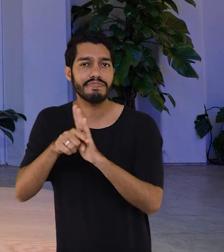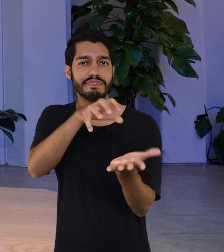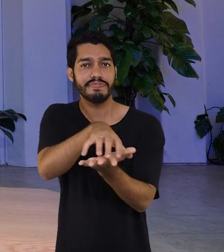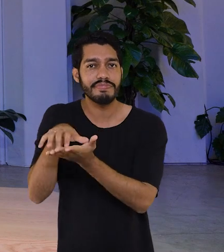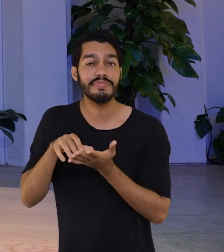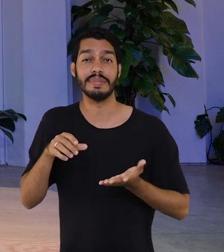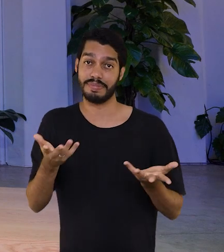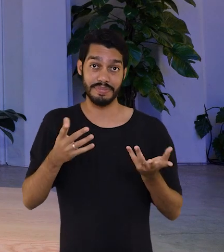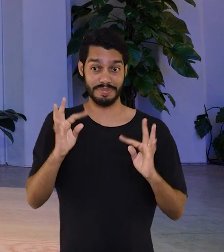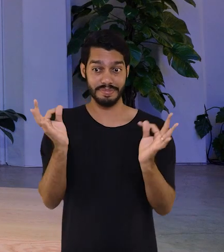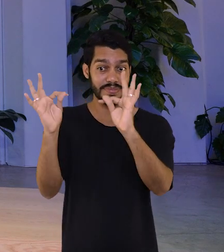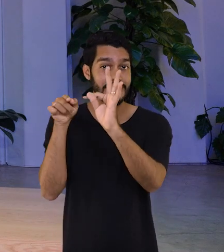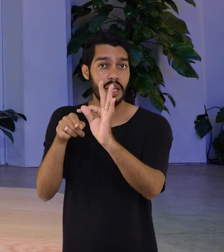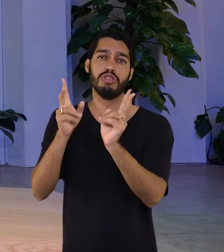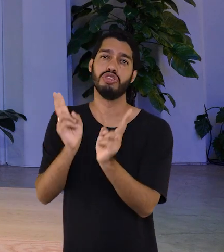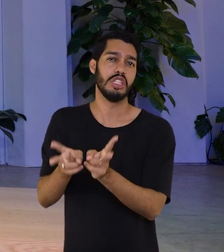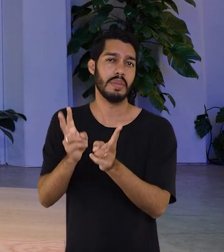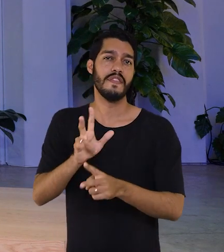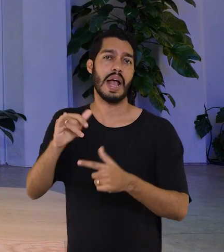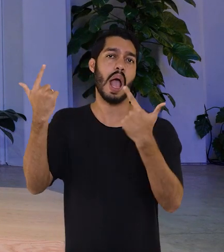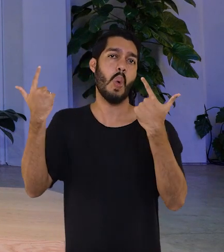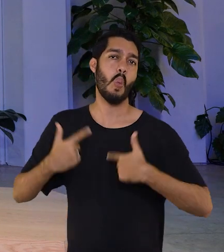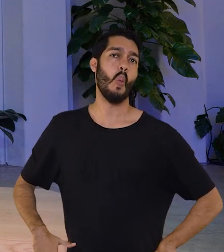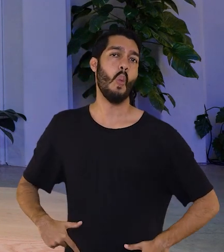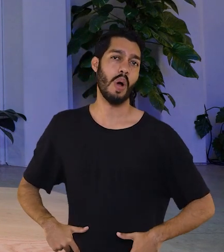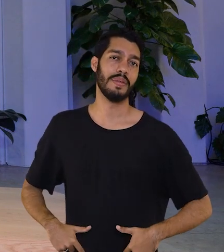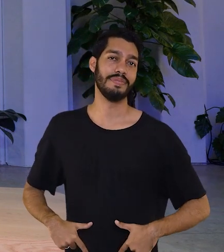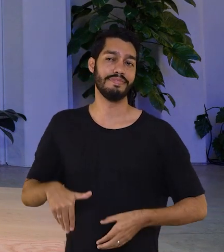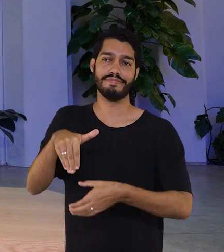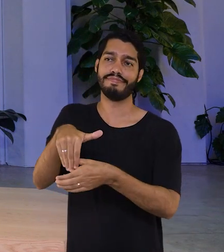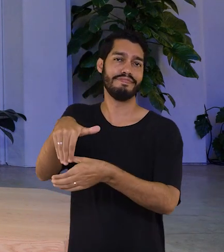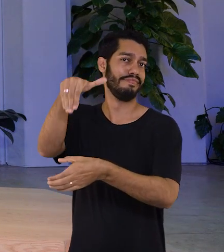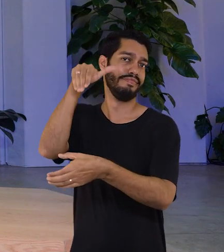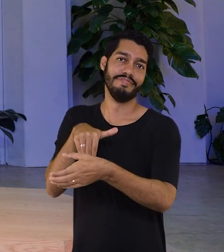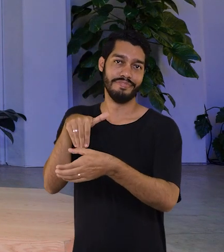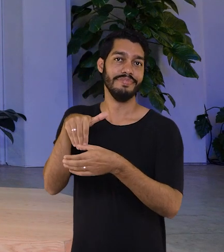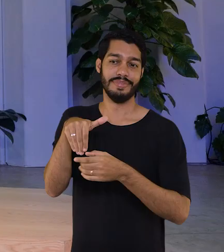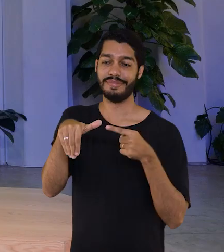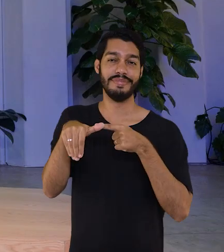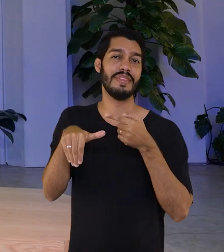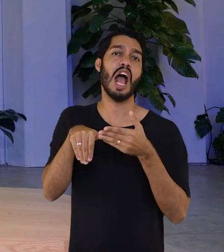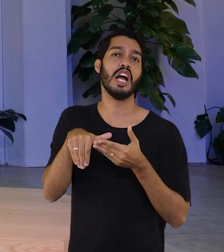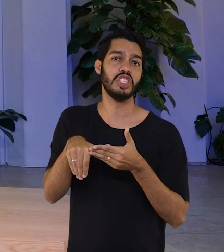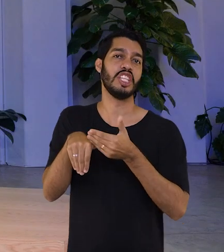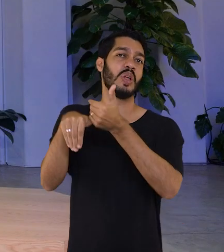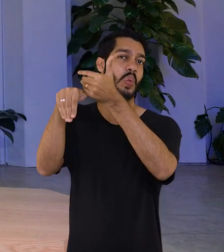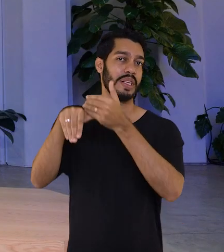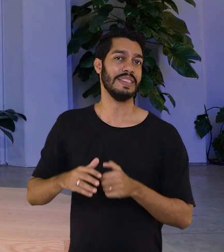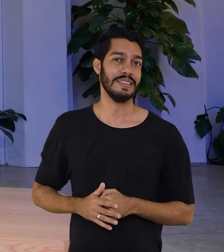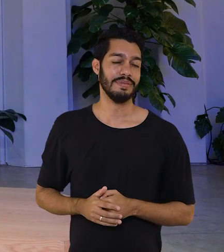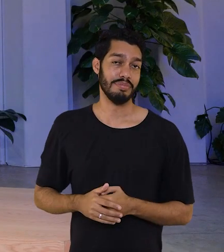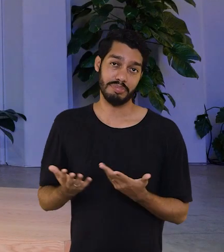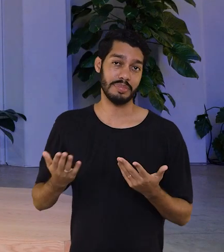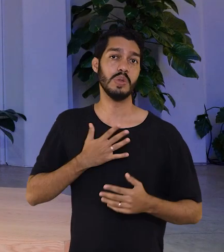tem muita pesquisa que está sendo feita a esse redor e que a tecnologia por si só sempre vai ser neutra, sabe? E esse uso procedimental, assim,